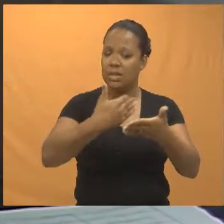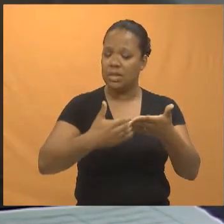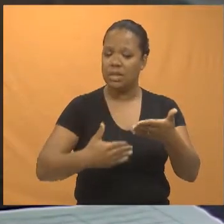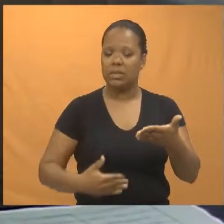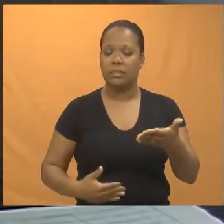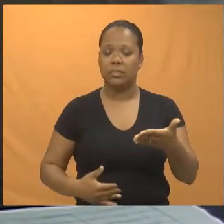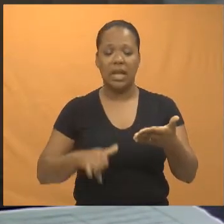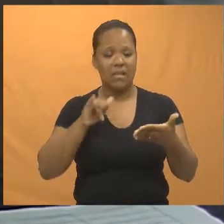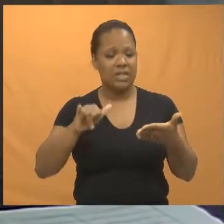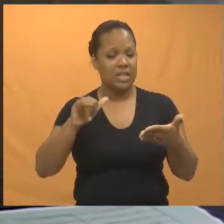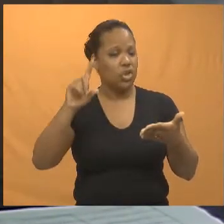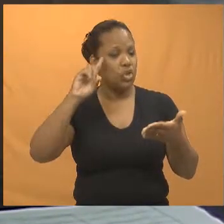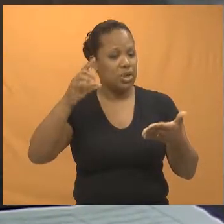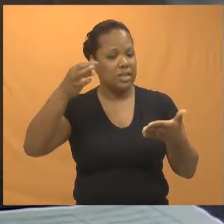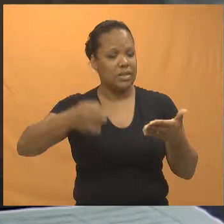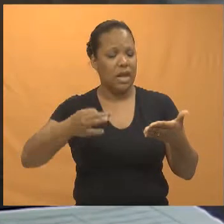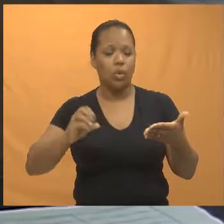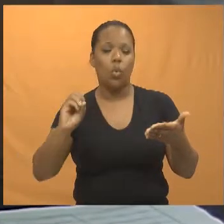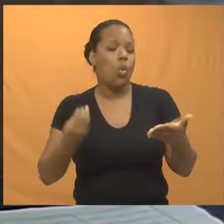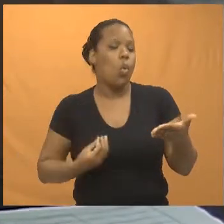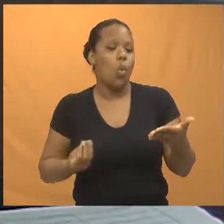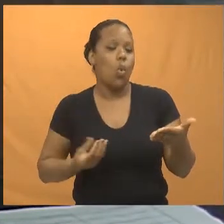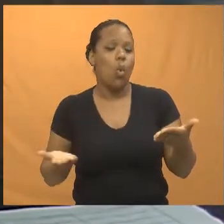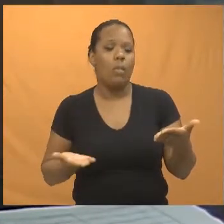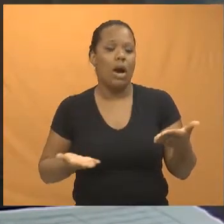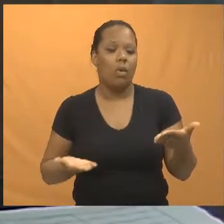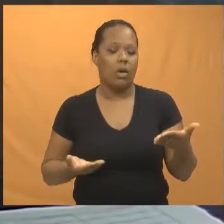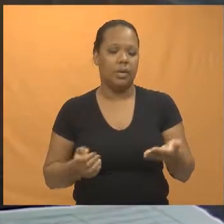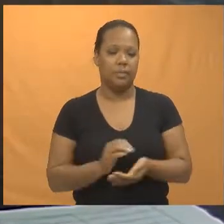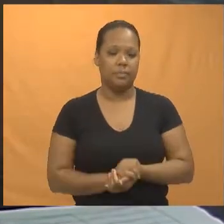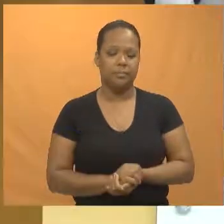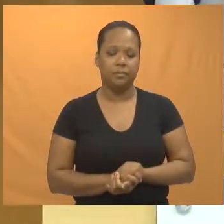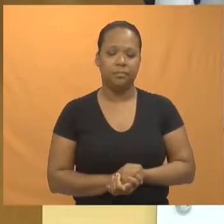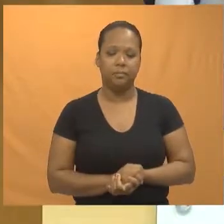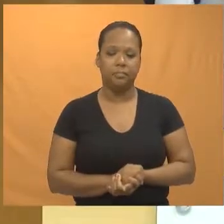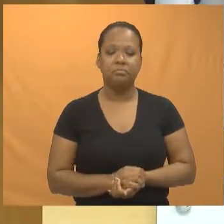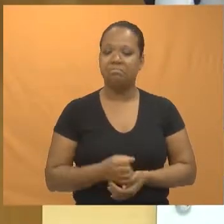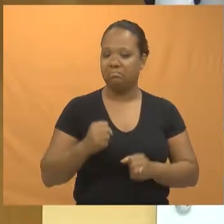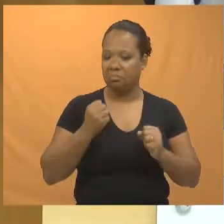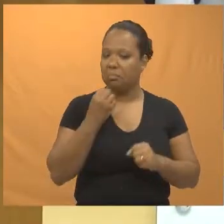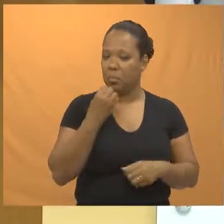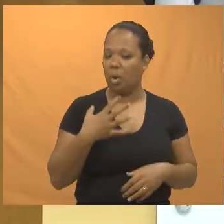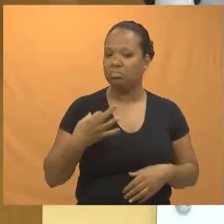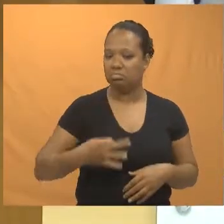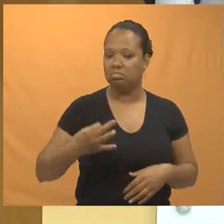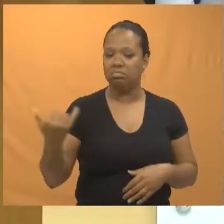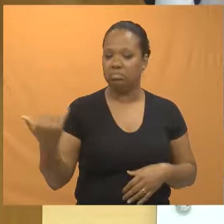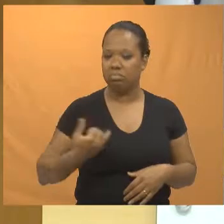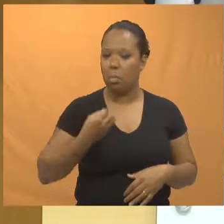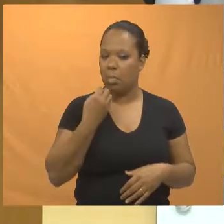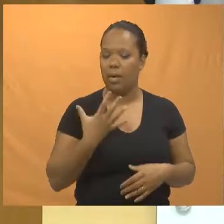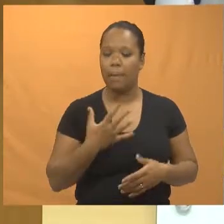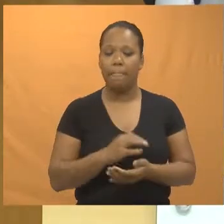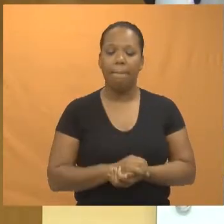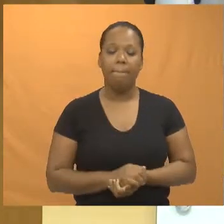Então essa também será aí um trabalho para o Conselho do Meio Ambiente. Muito bem colocado pelo vereador Luiz Flávio. E aí,